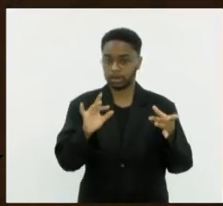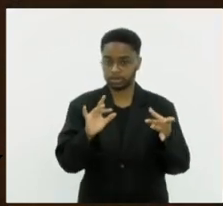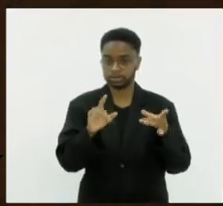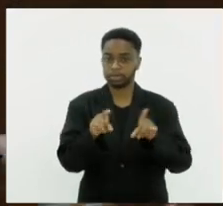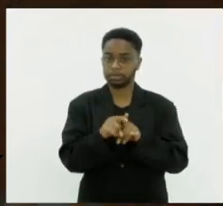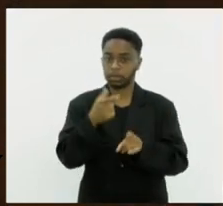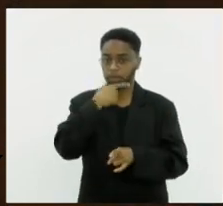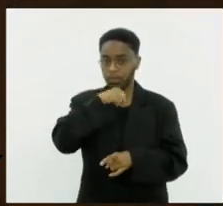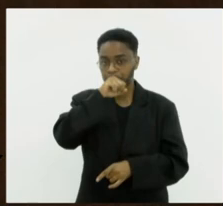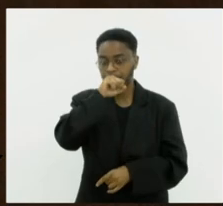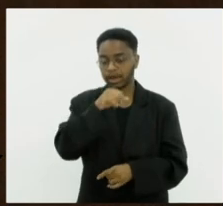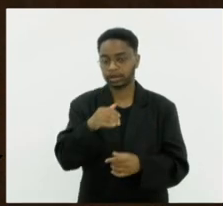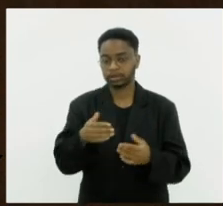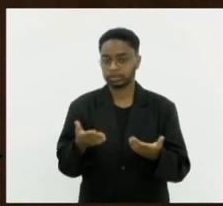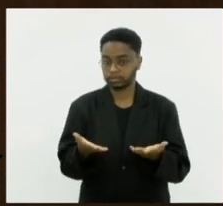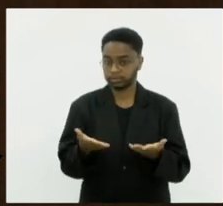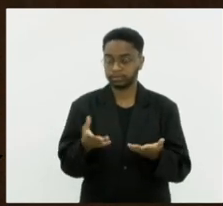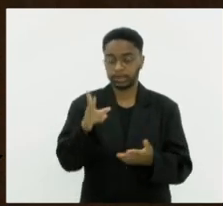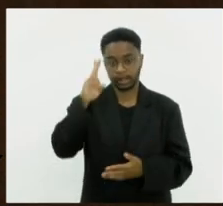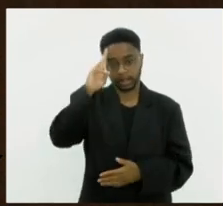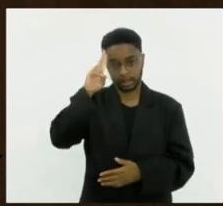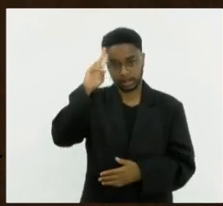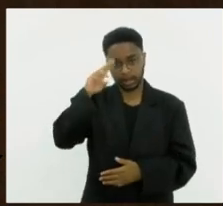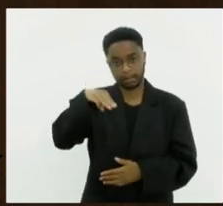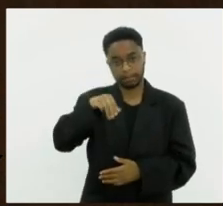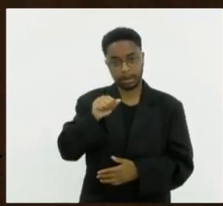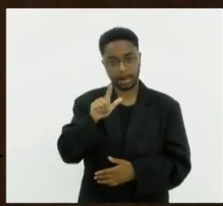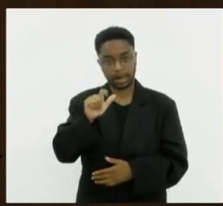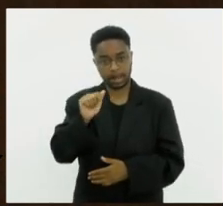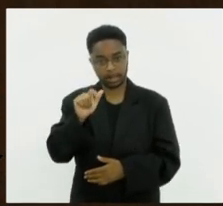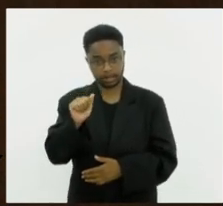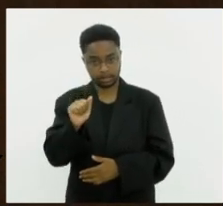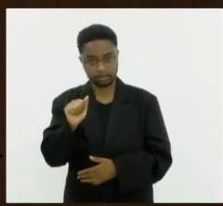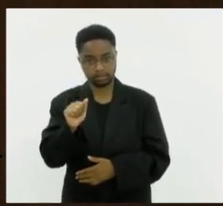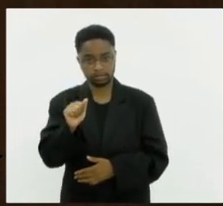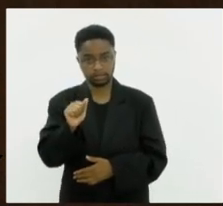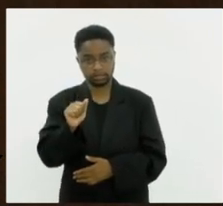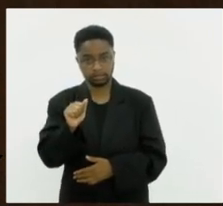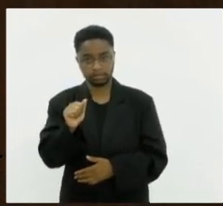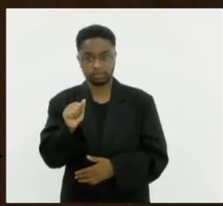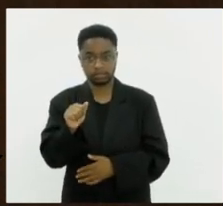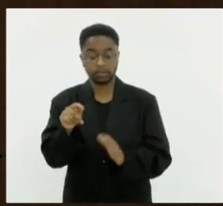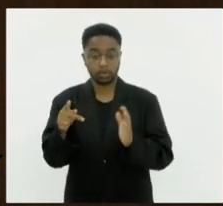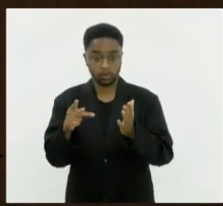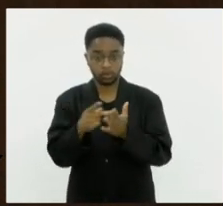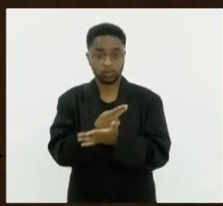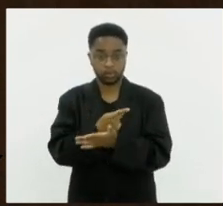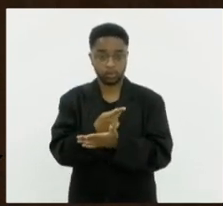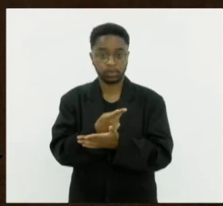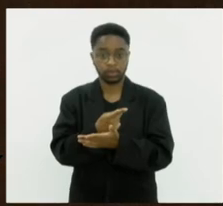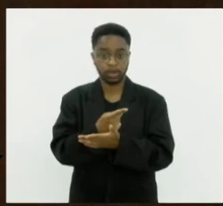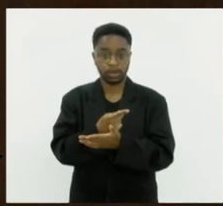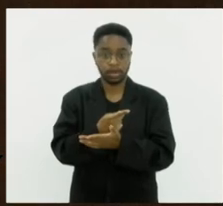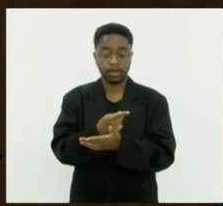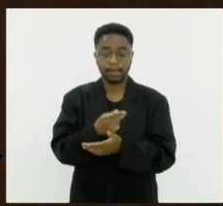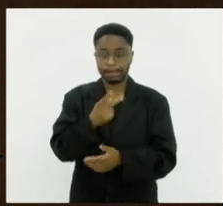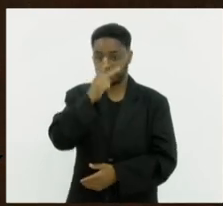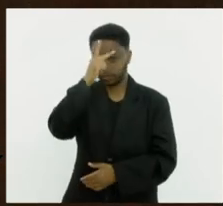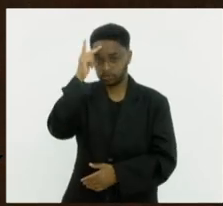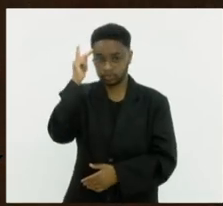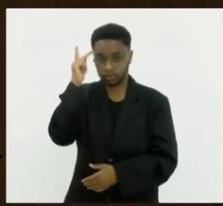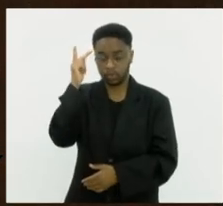do pai. Lembram aquela Malala que foi violentada, teve a cara